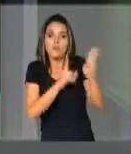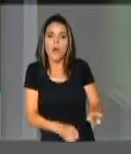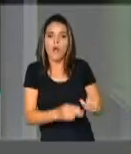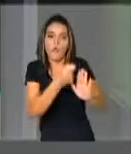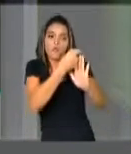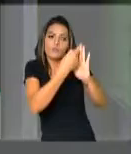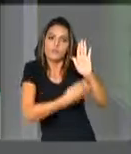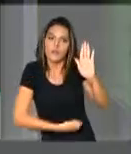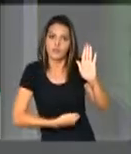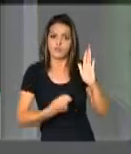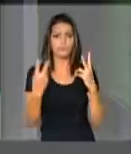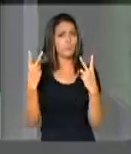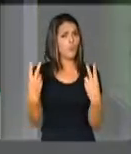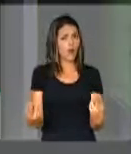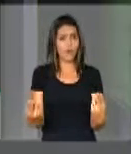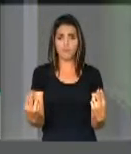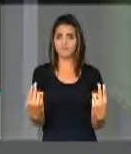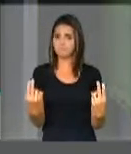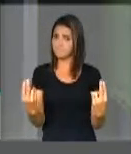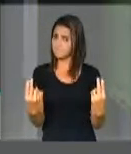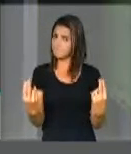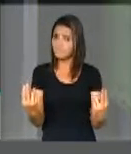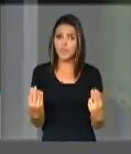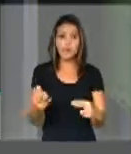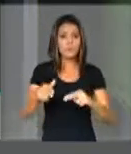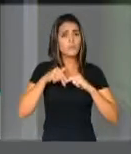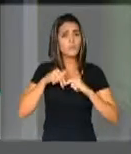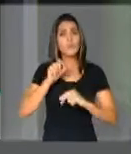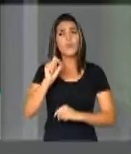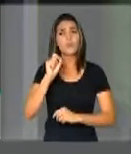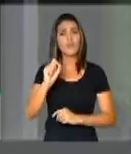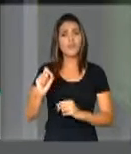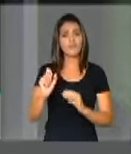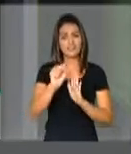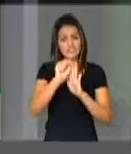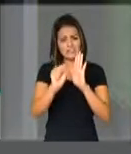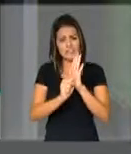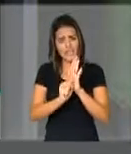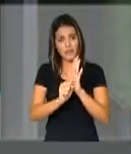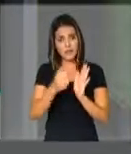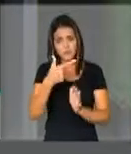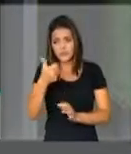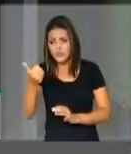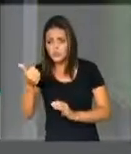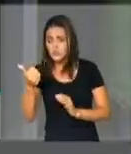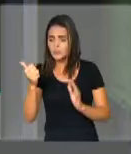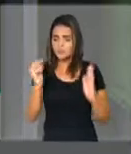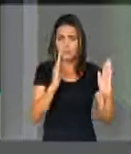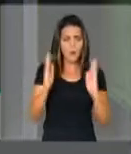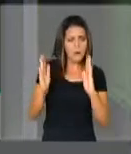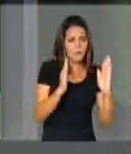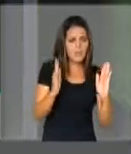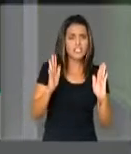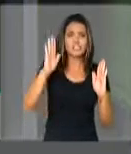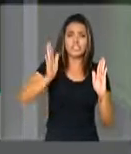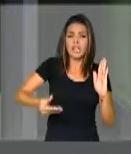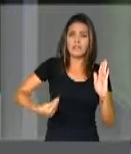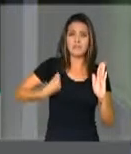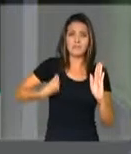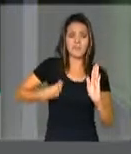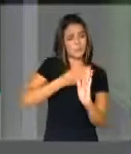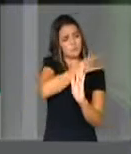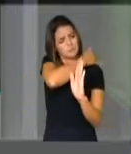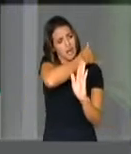porque é inaceitável é inaceitável que vivemos no século 21 nesse momento depois de tudo que a gente passou